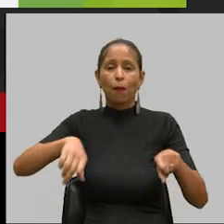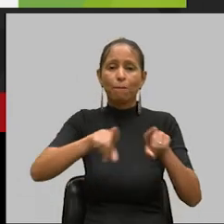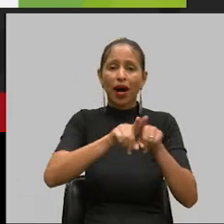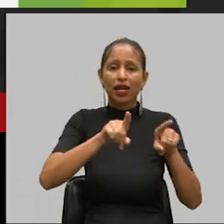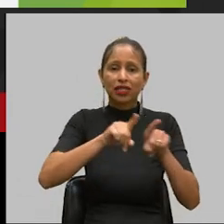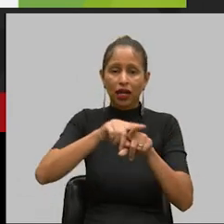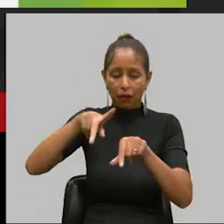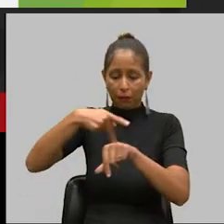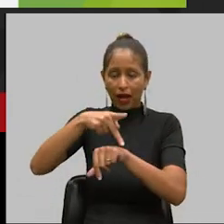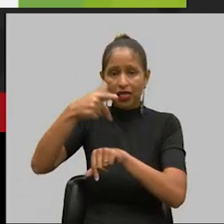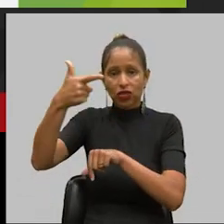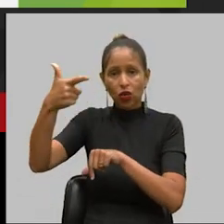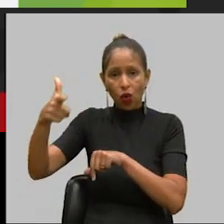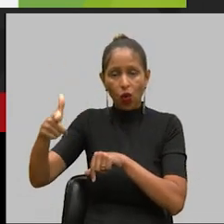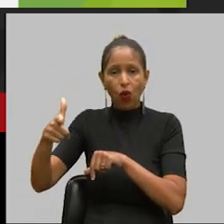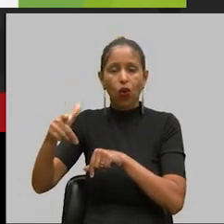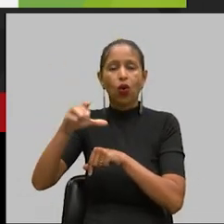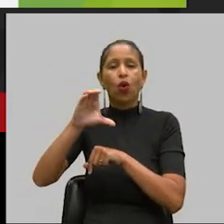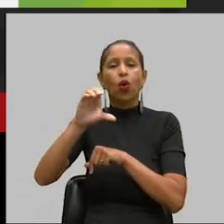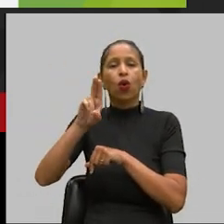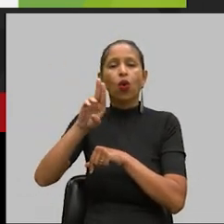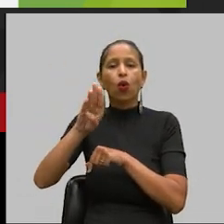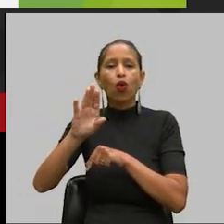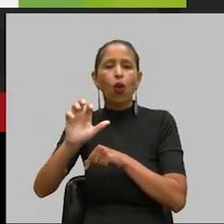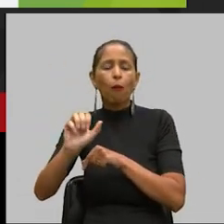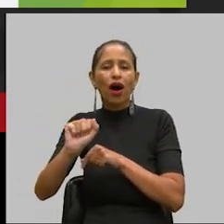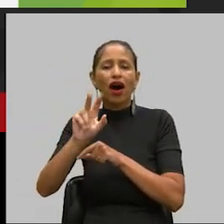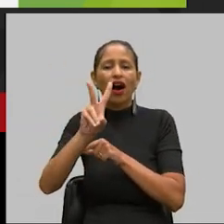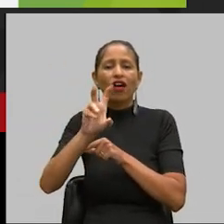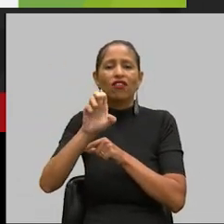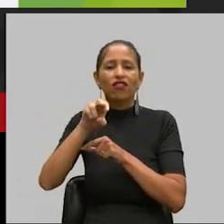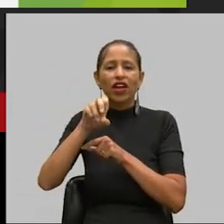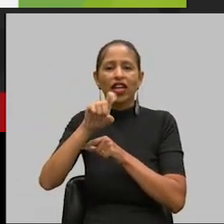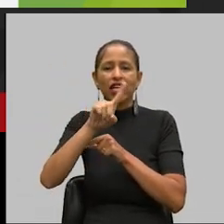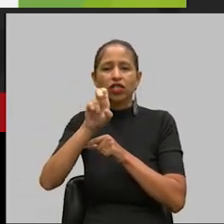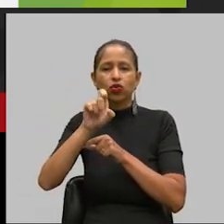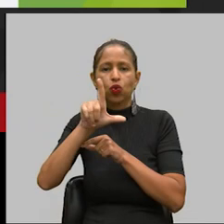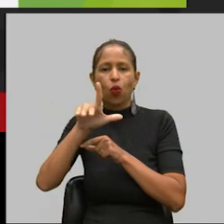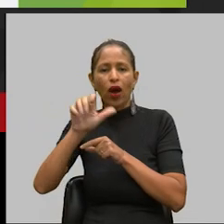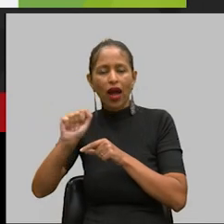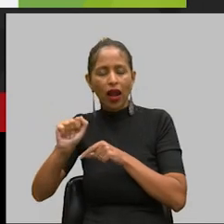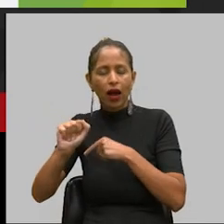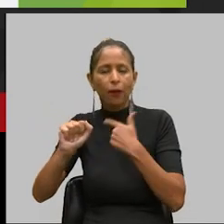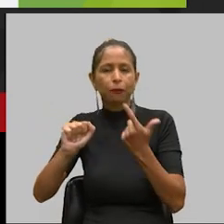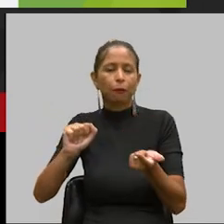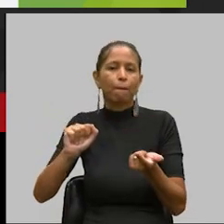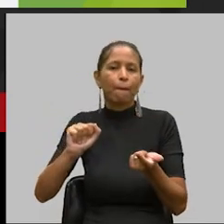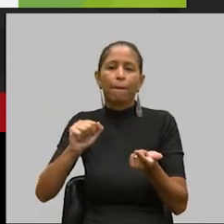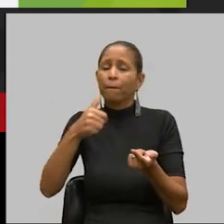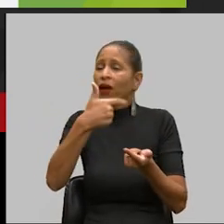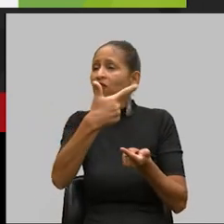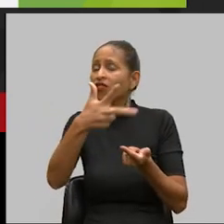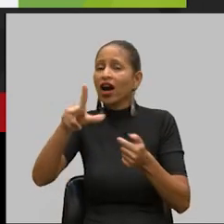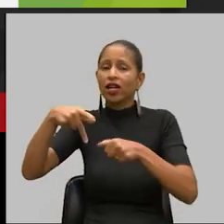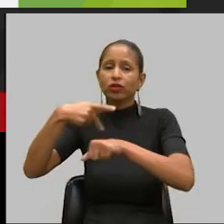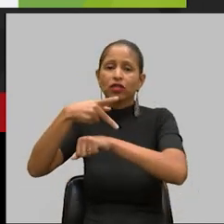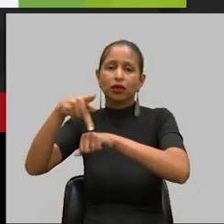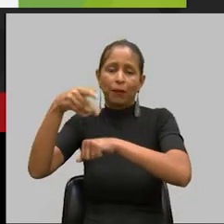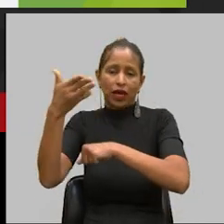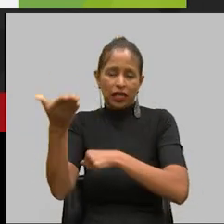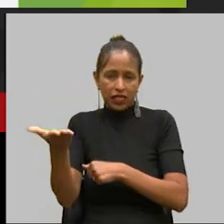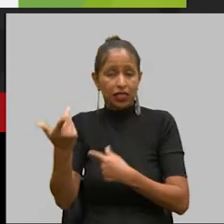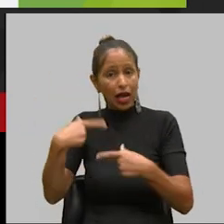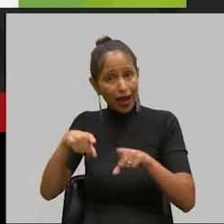internacional como Cuba como a Venezuela né como eh vários países